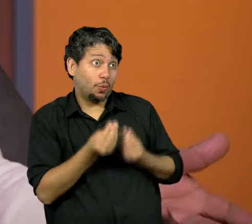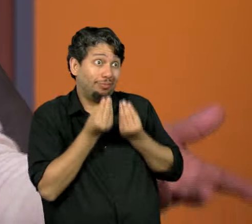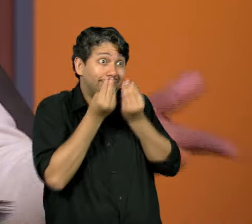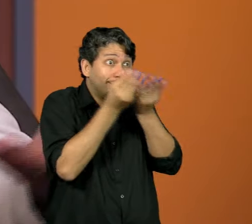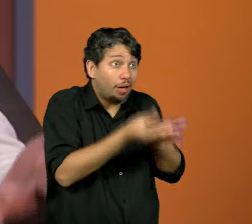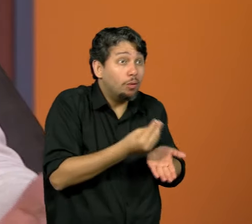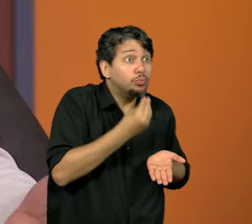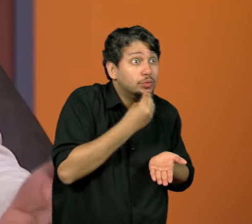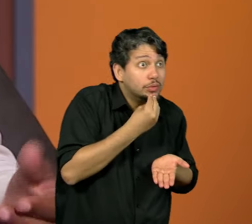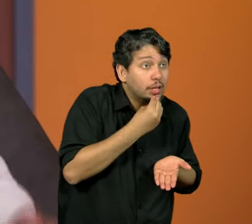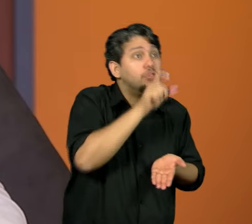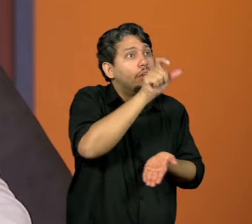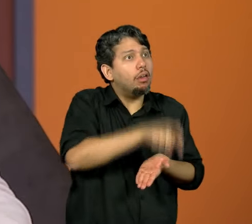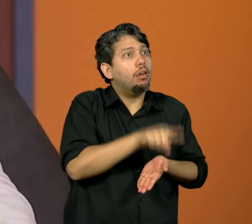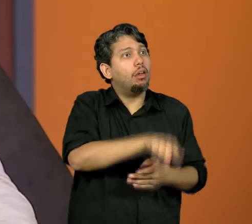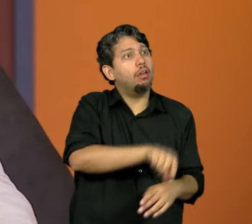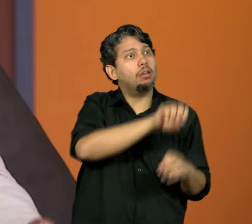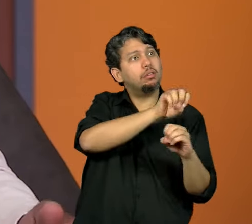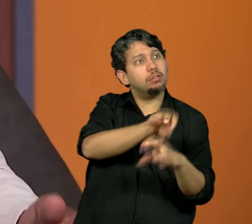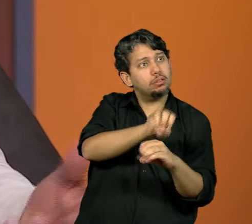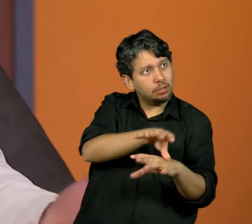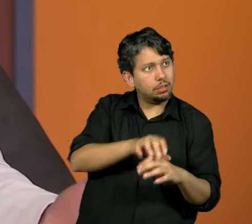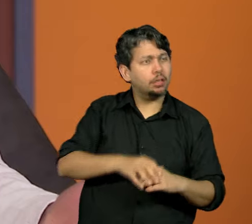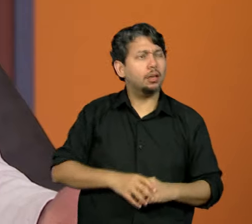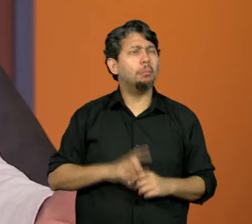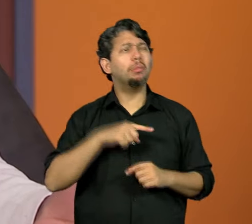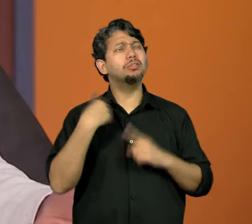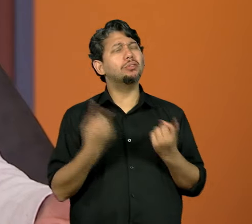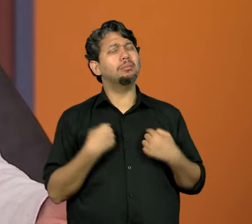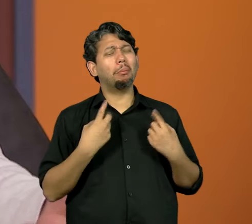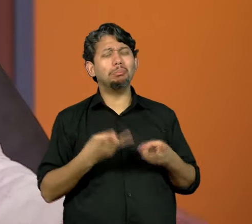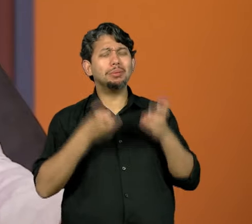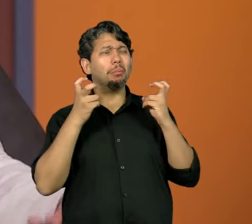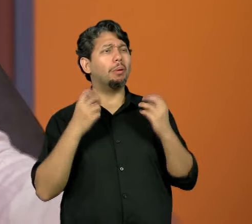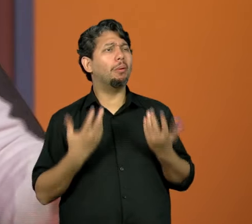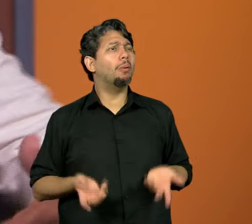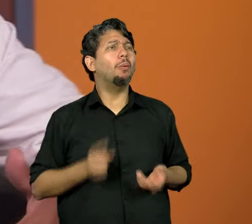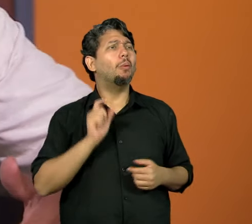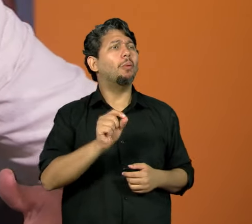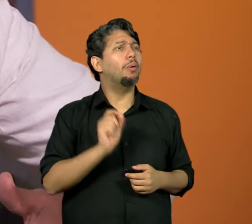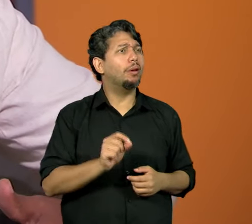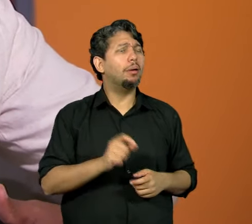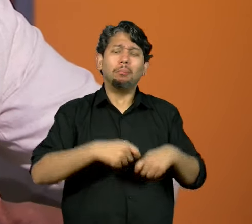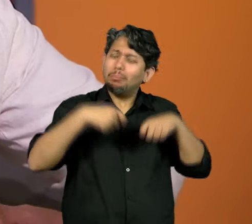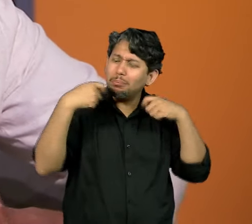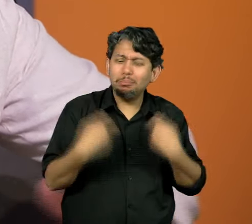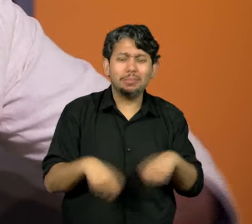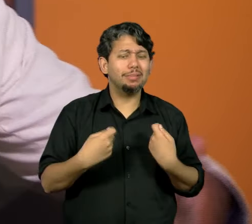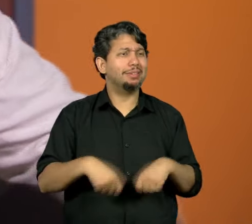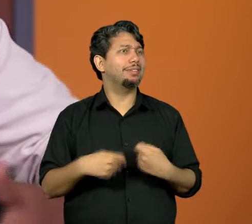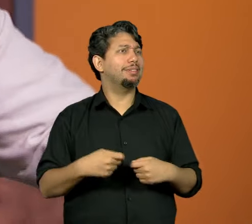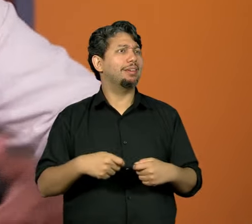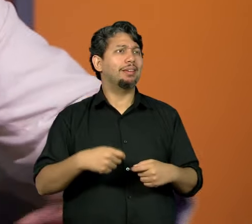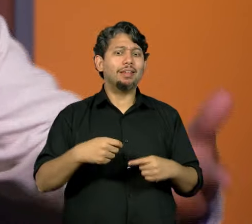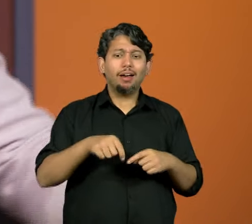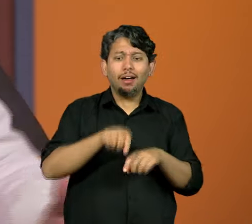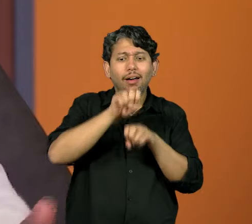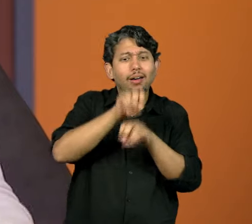importante, mas nós estamos aqui também verificando que é indispensável e necessário educar